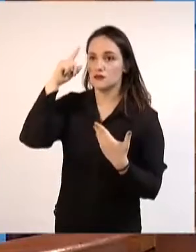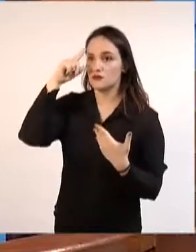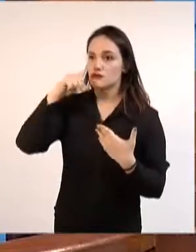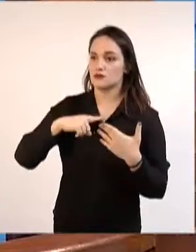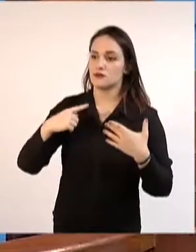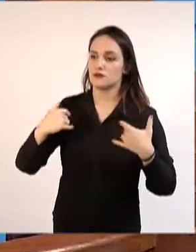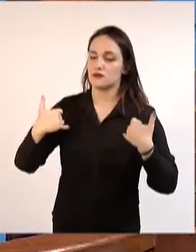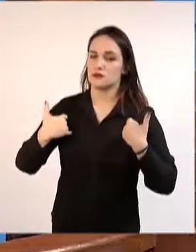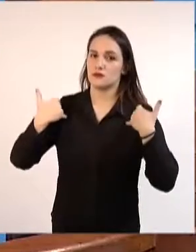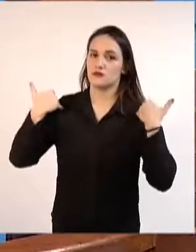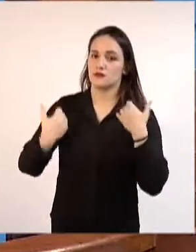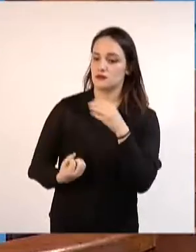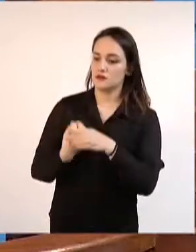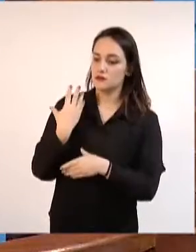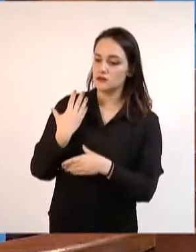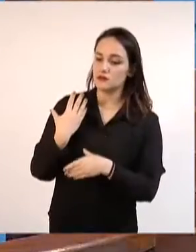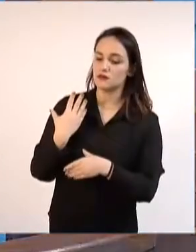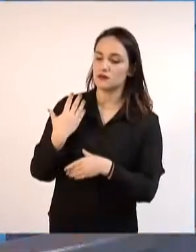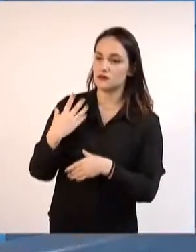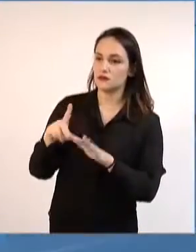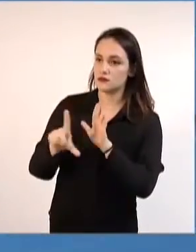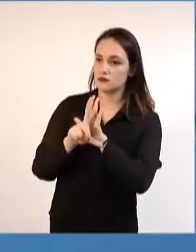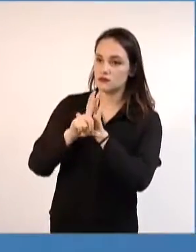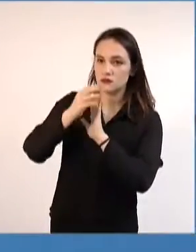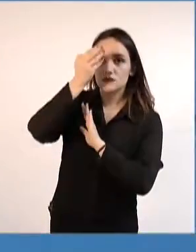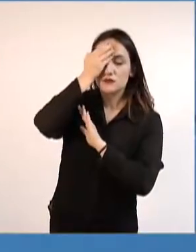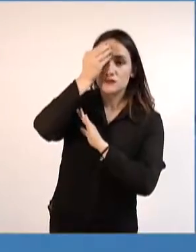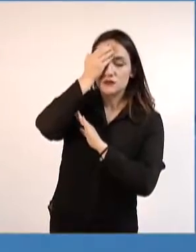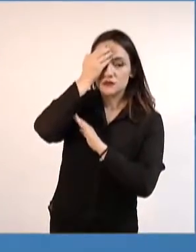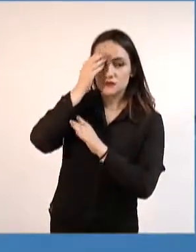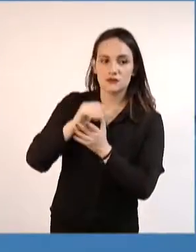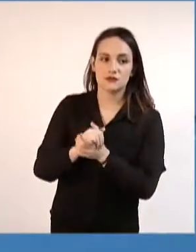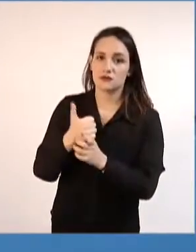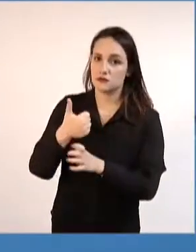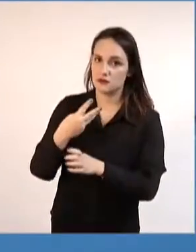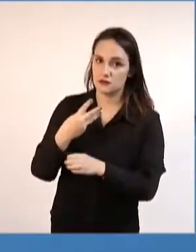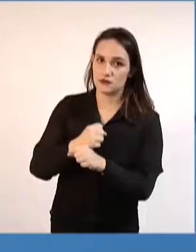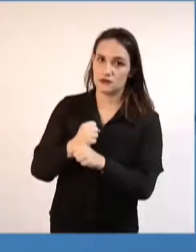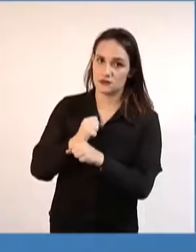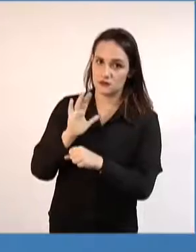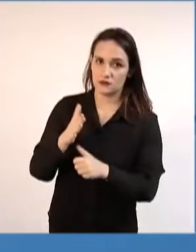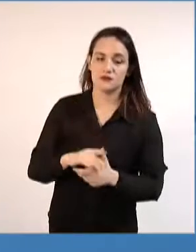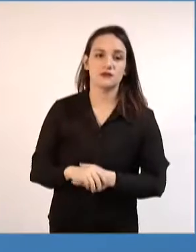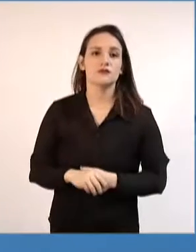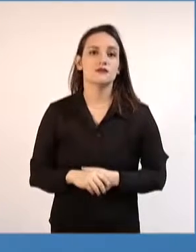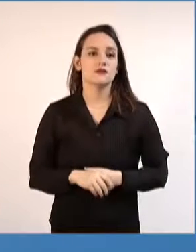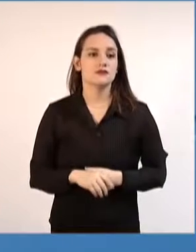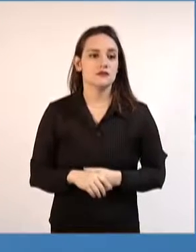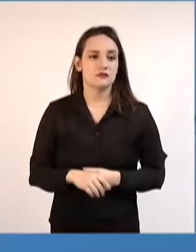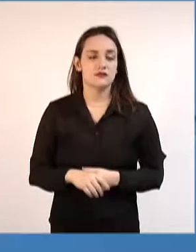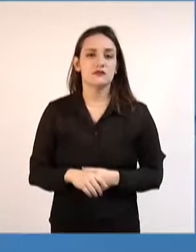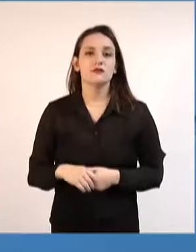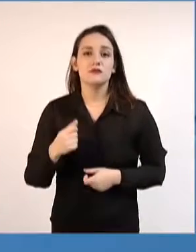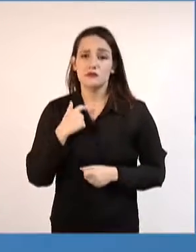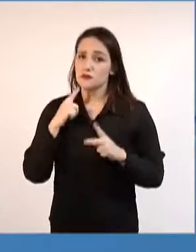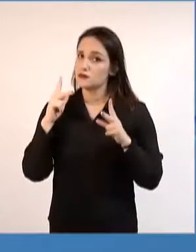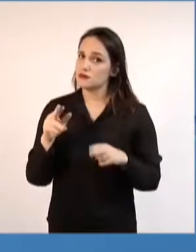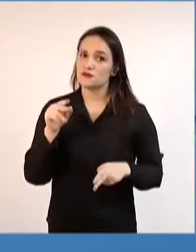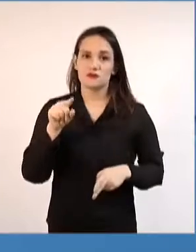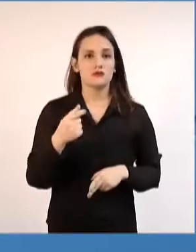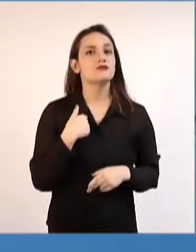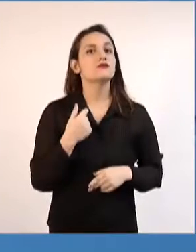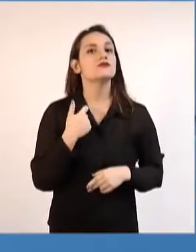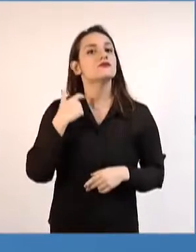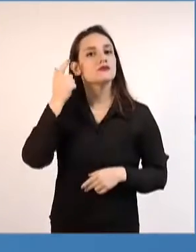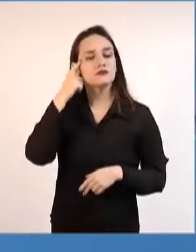13 anos da criação da Lei Maria da Penha. E, igual a Vossa Excelência, também sou daquele que defendo